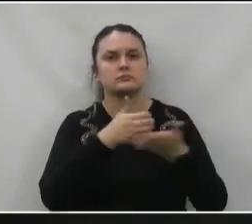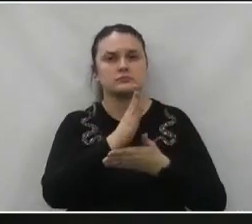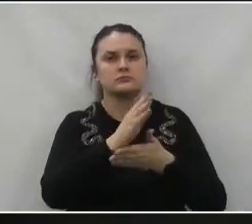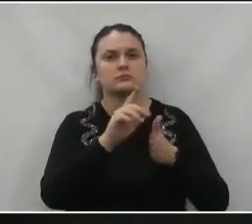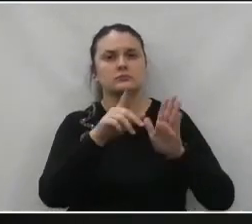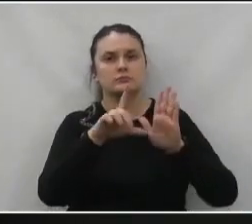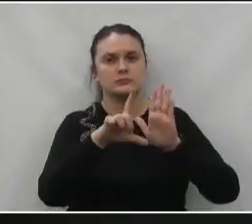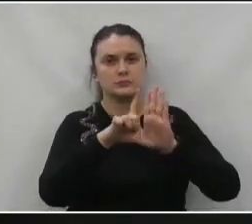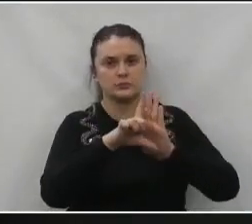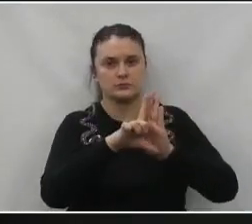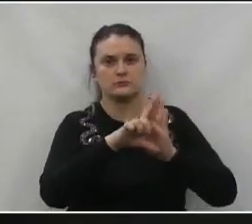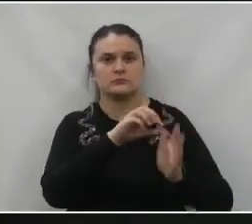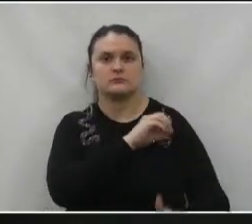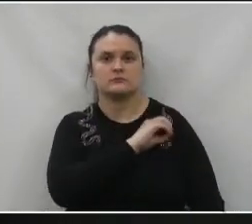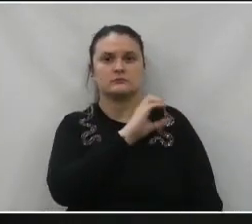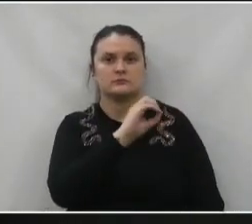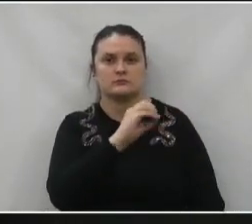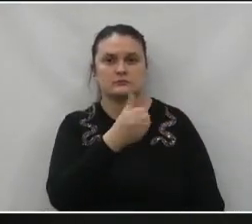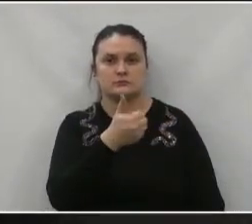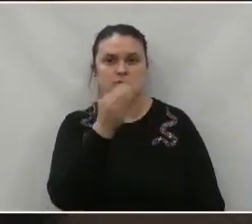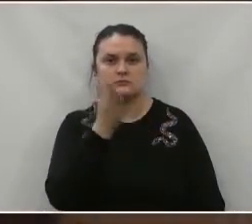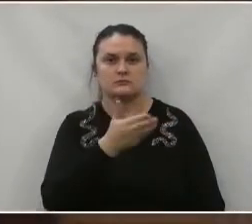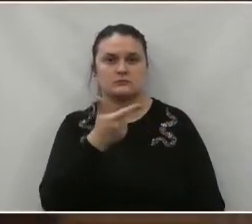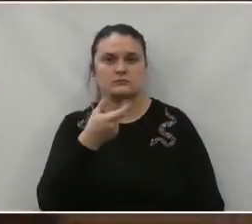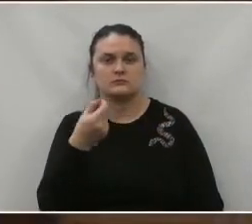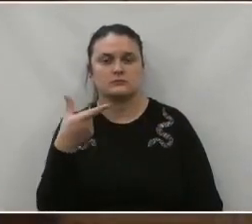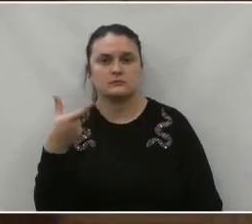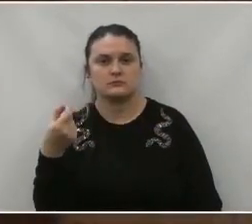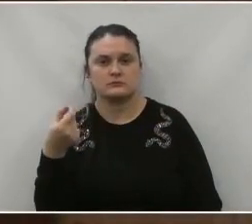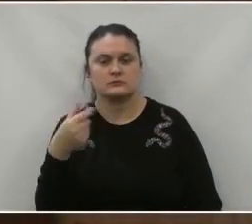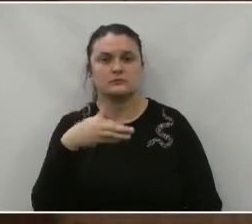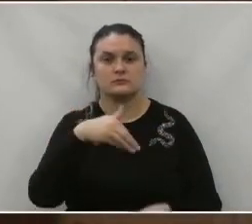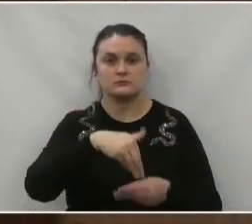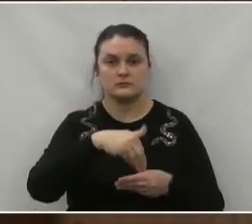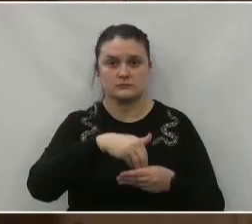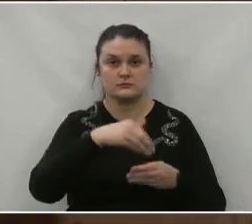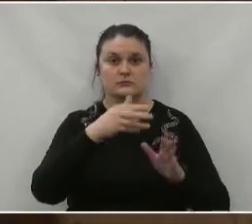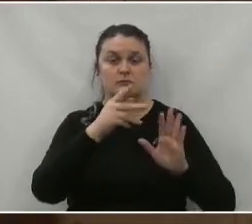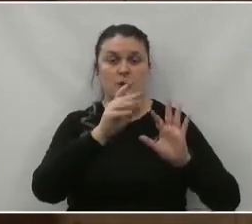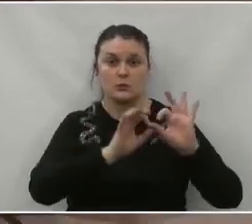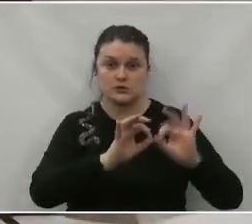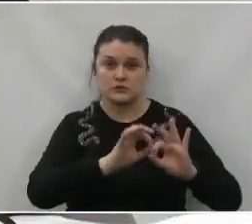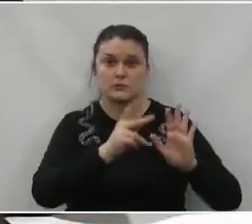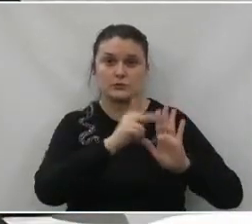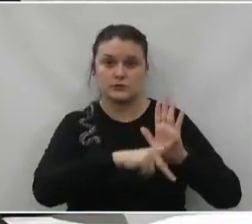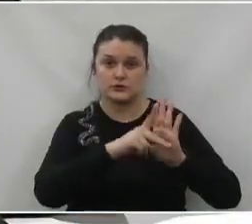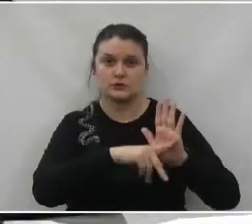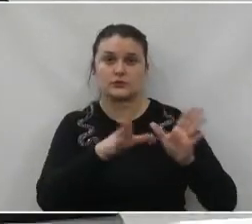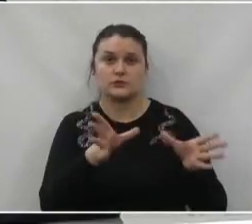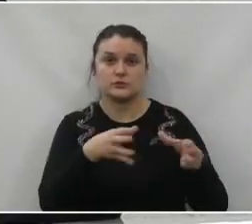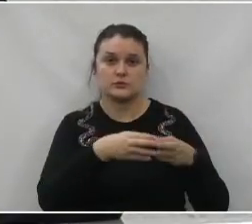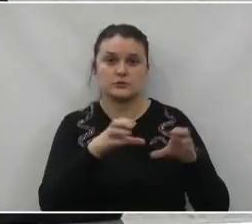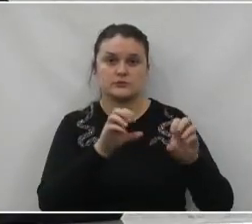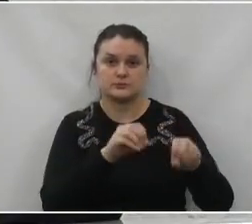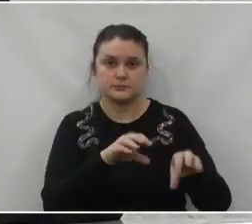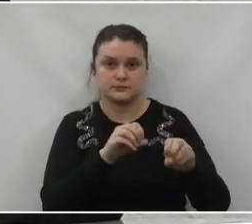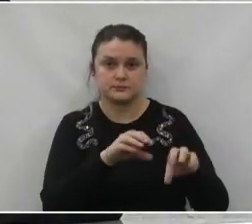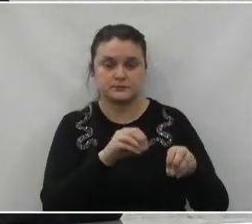de lei número 1/2020. Votação do parecer fundamentado da Comissão de